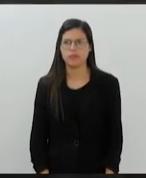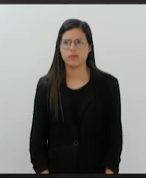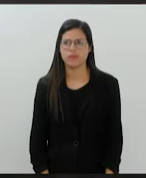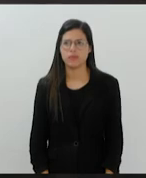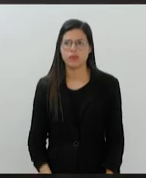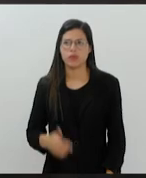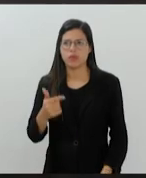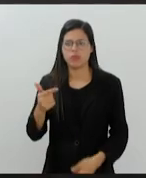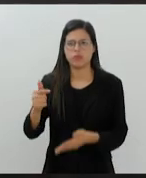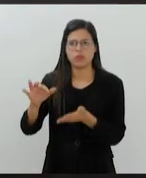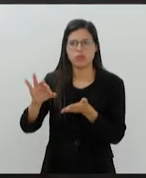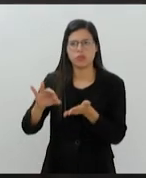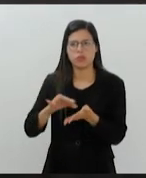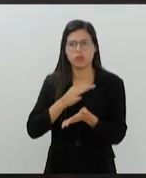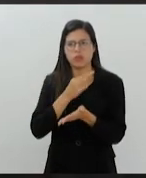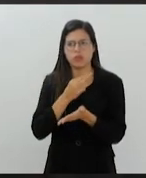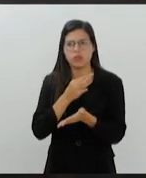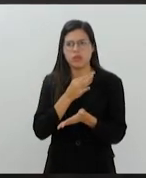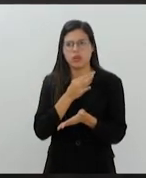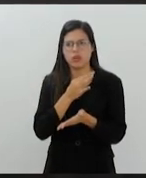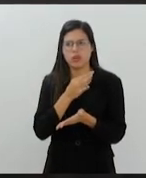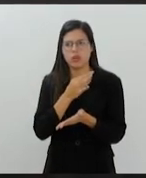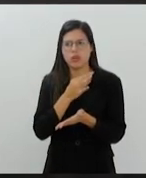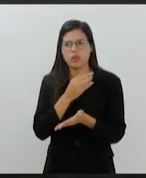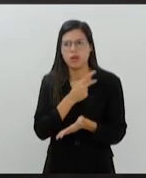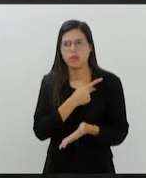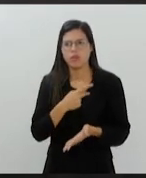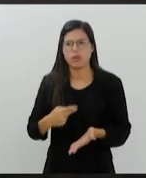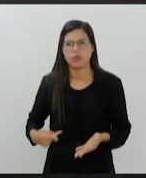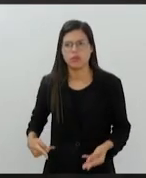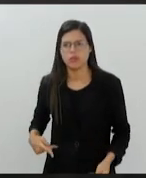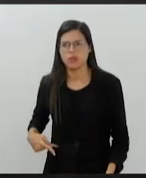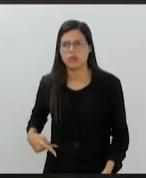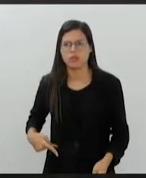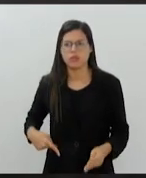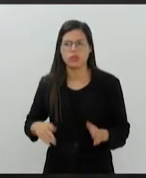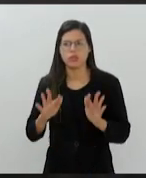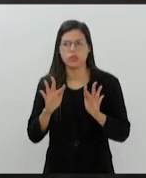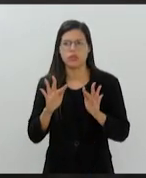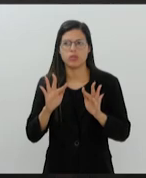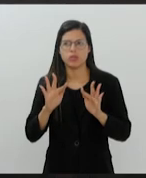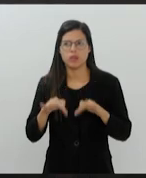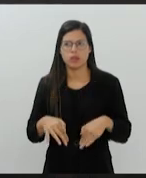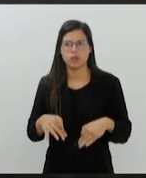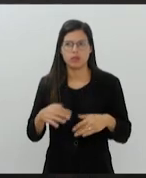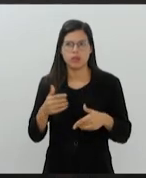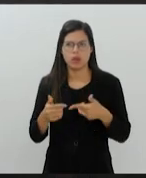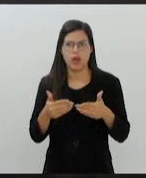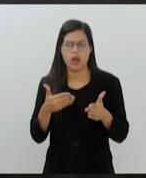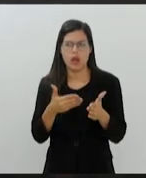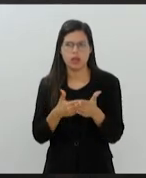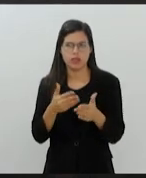Não havendo mais oradores inscritos, a presidência suspende os trabalhos até às 15 horas. Quando